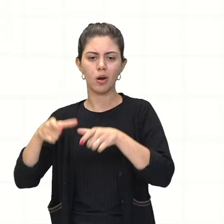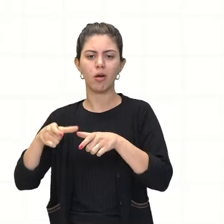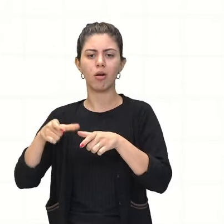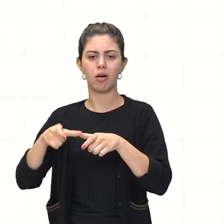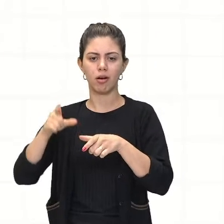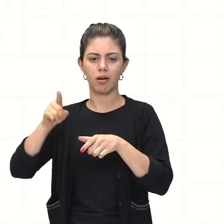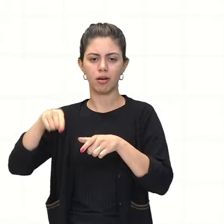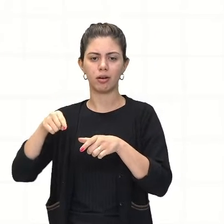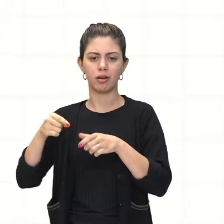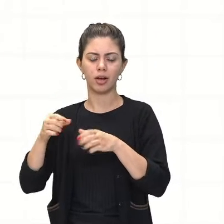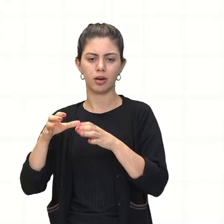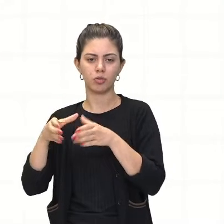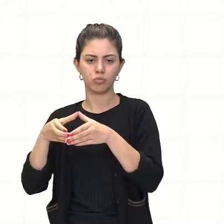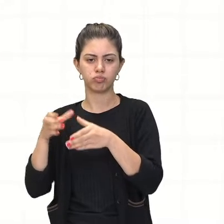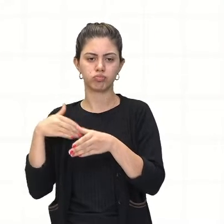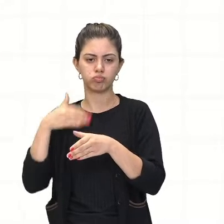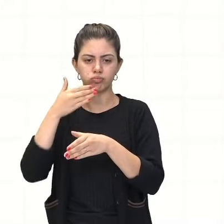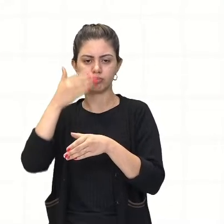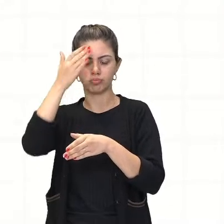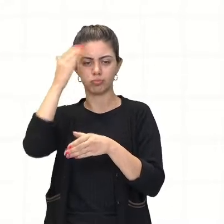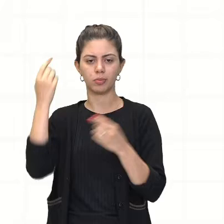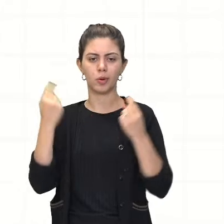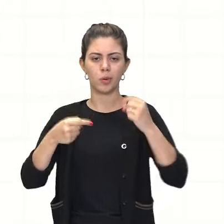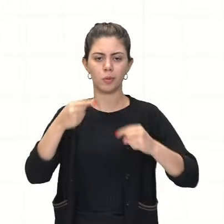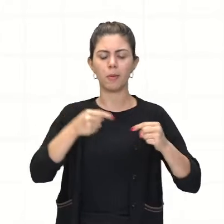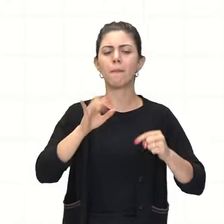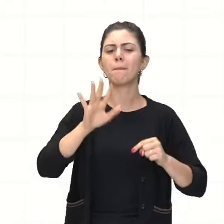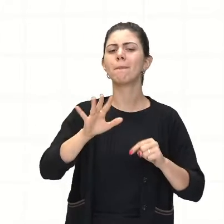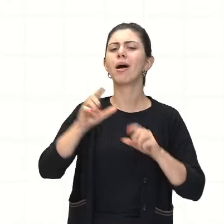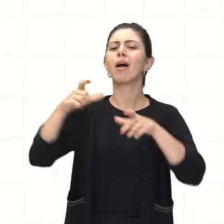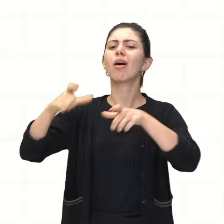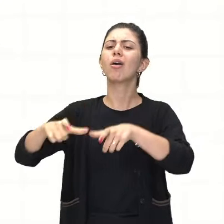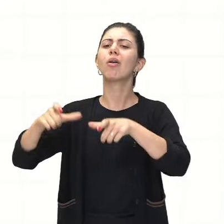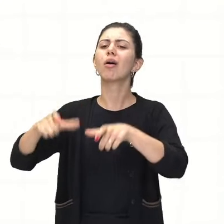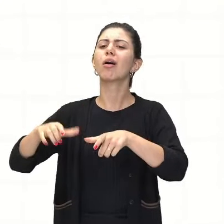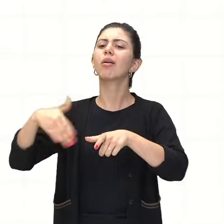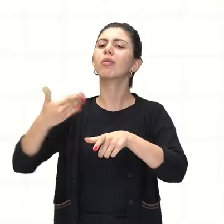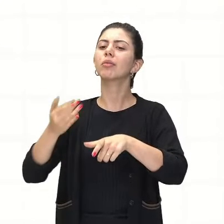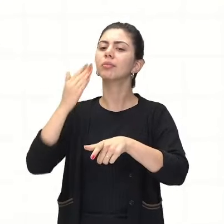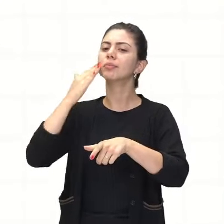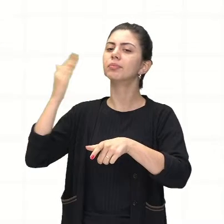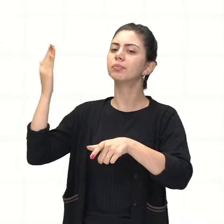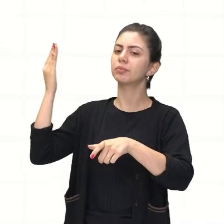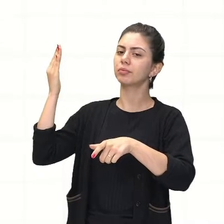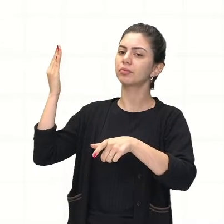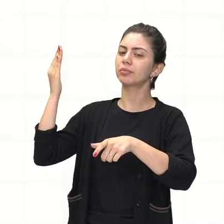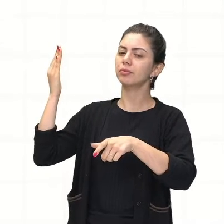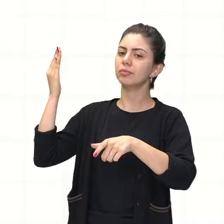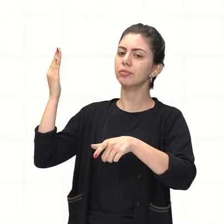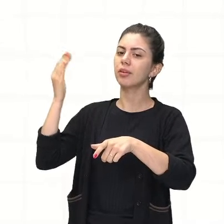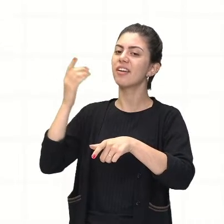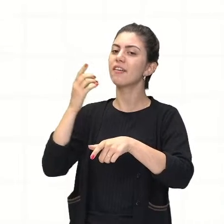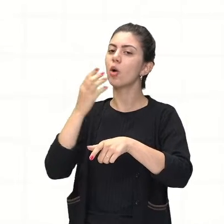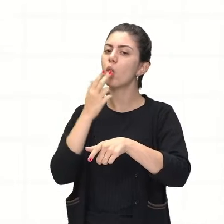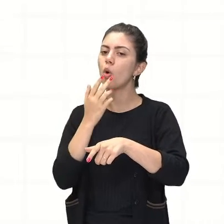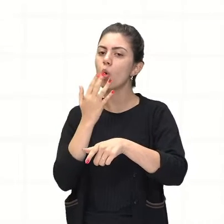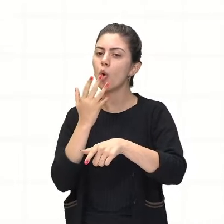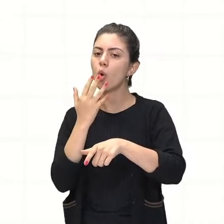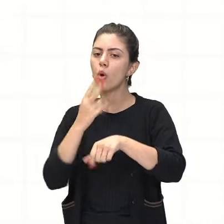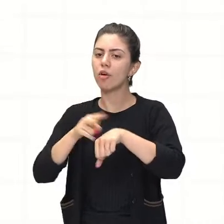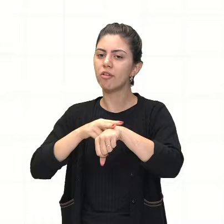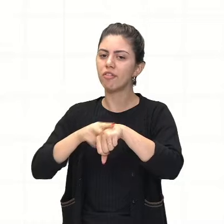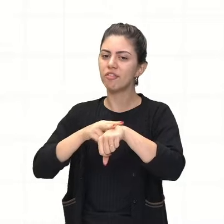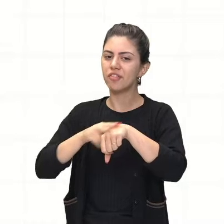Bom, a Península Ibérica é esta região que está em destaque aqui no nosso mapa, que está em verde, que é a parte